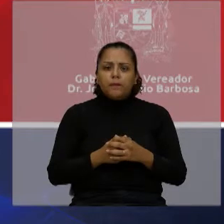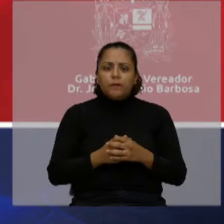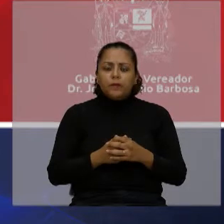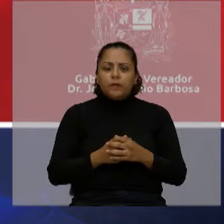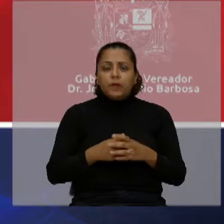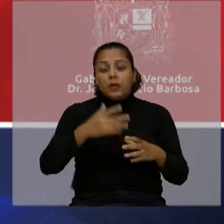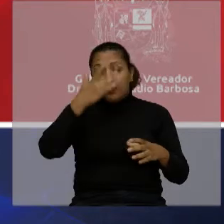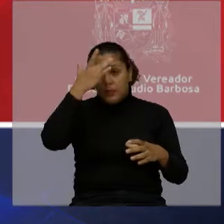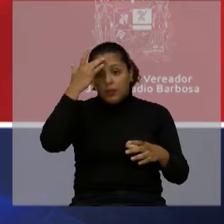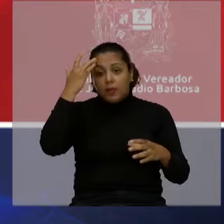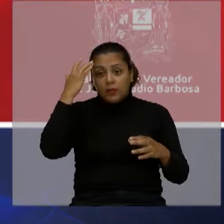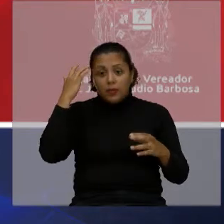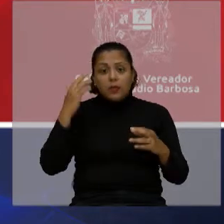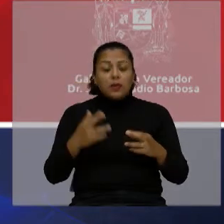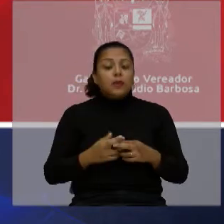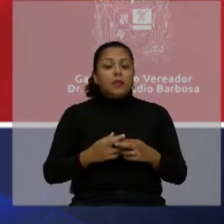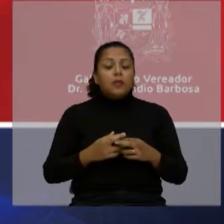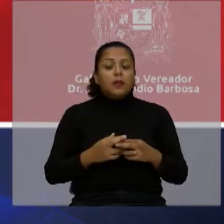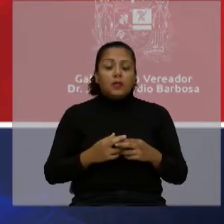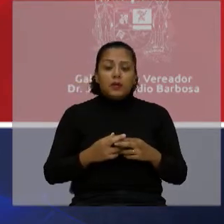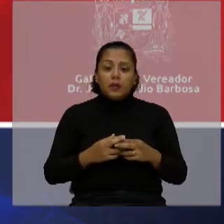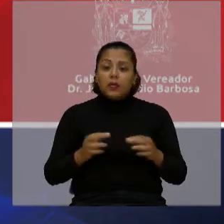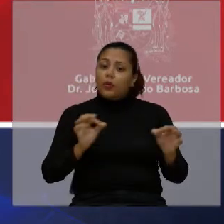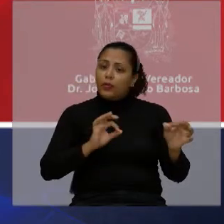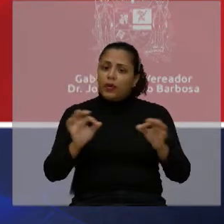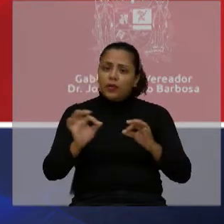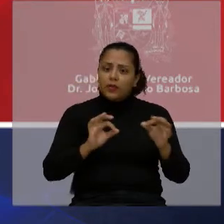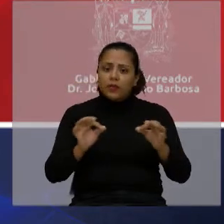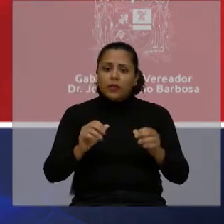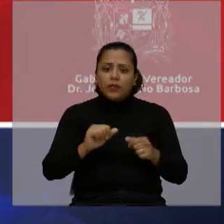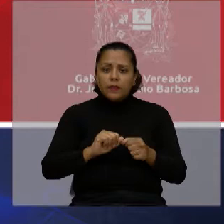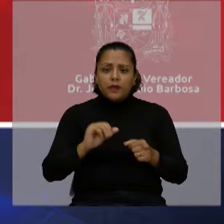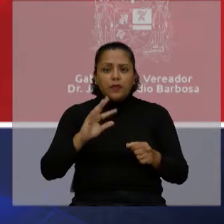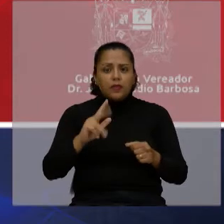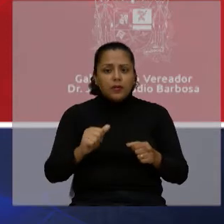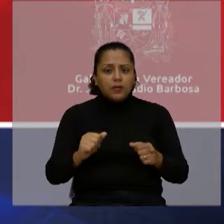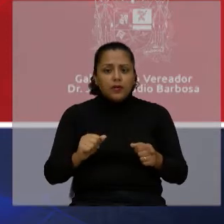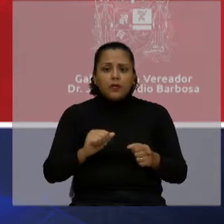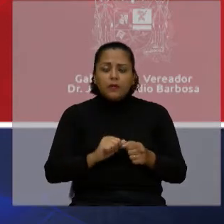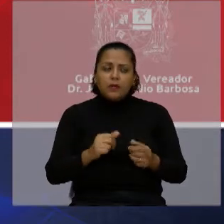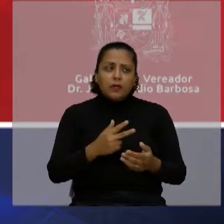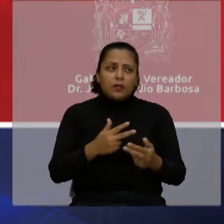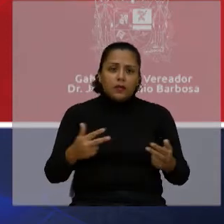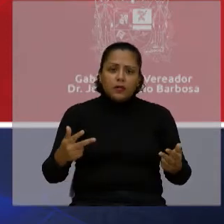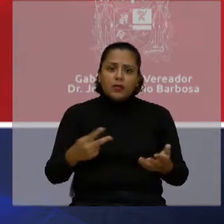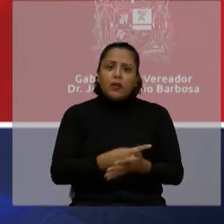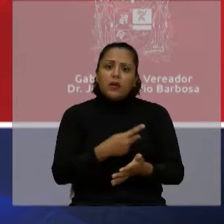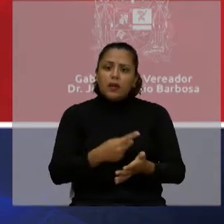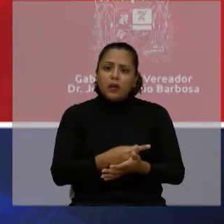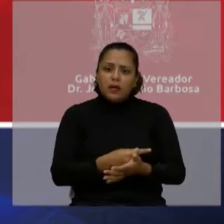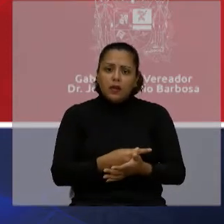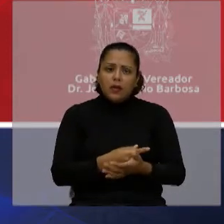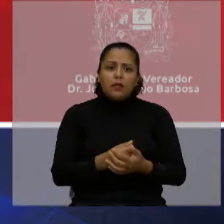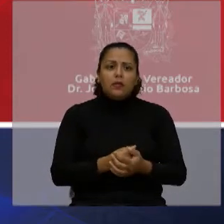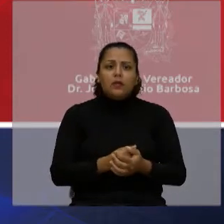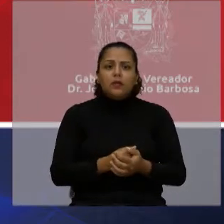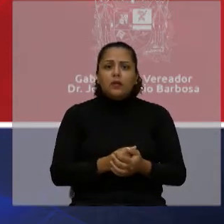respeitou a pandemia e acreditou na pandemia e não fez papagaiada com pandemia, faz uma coisa e veta